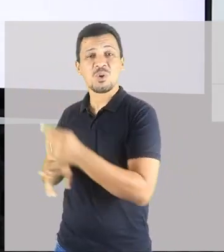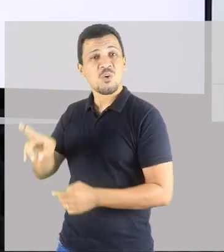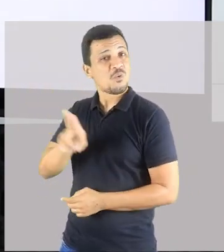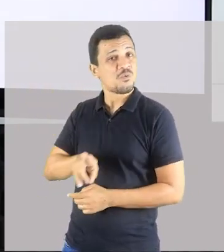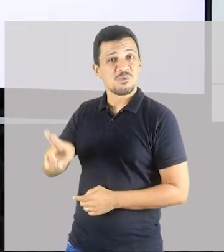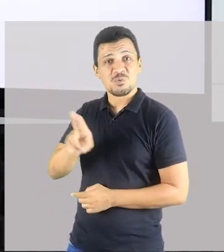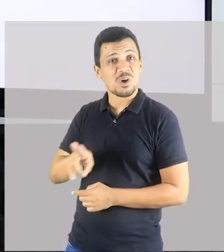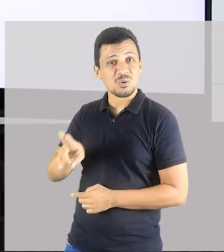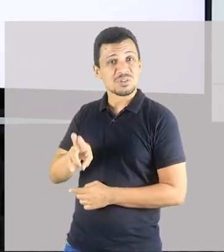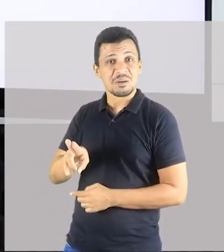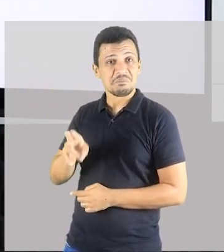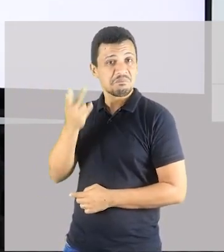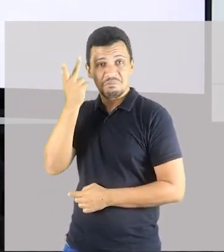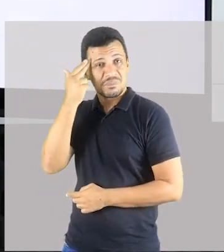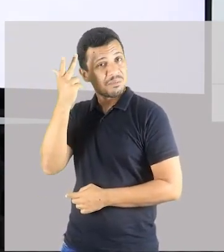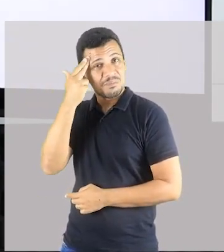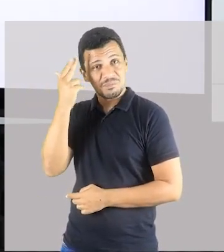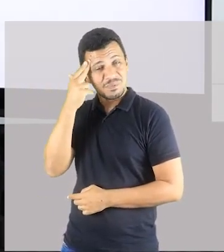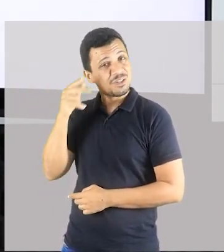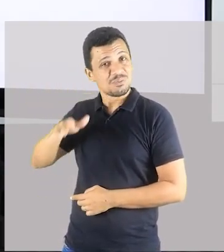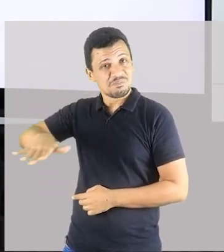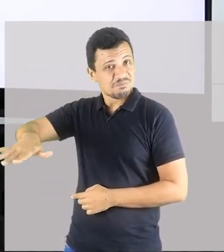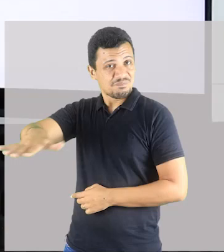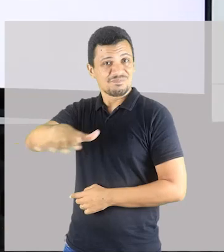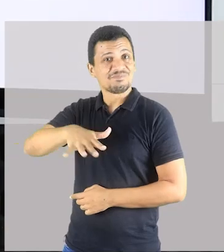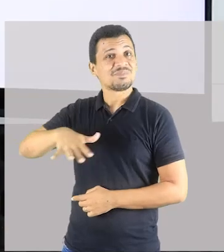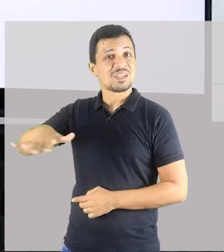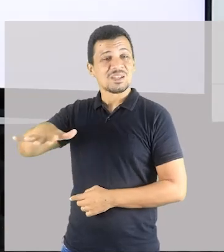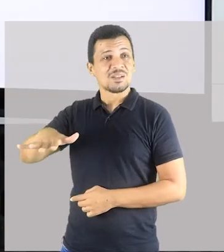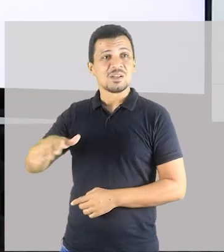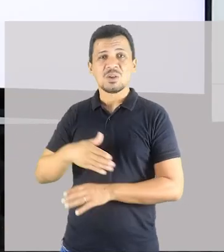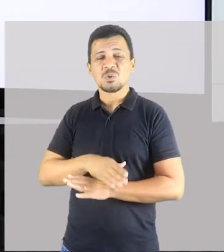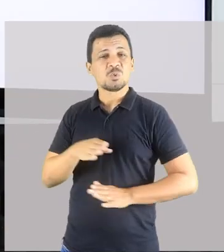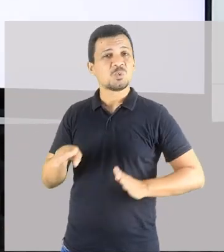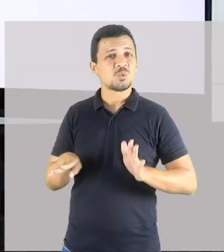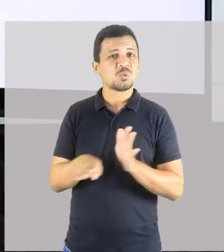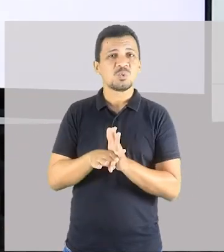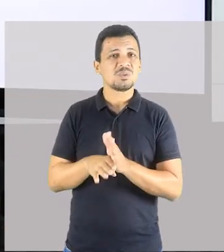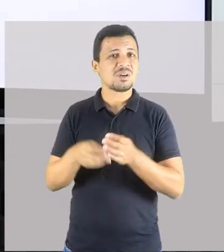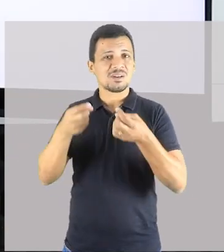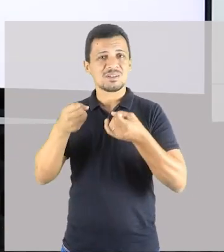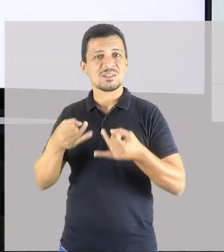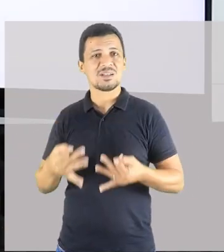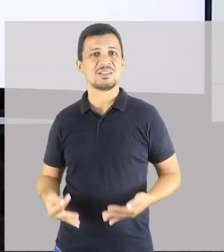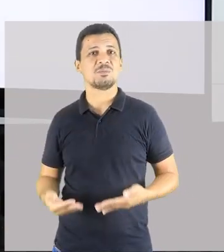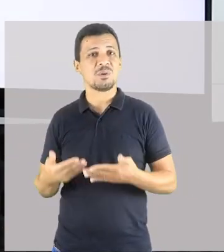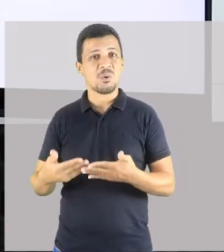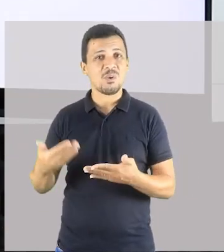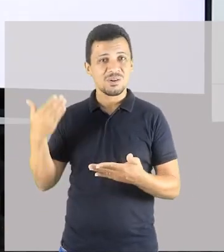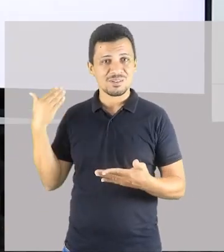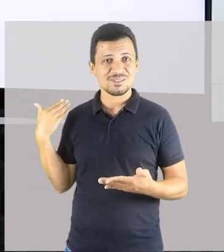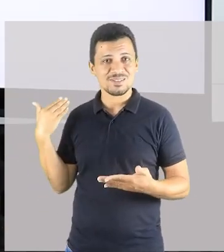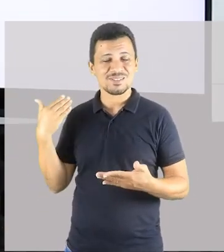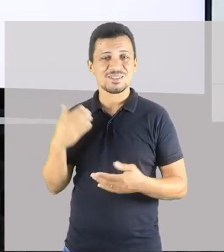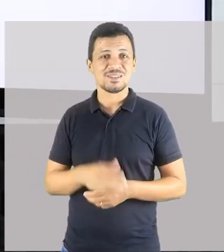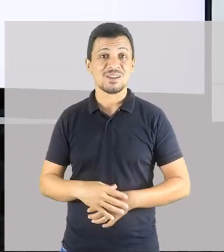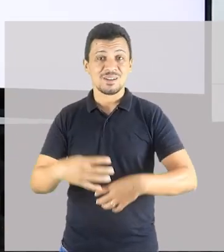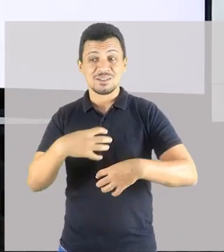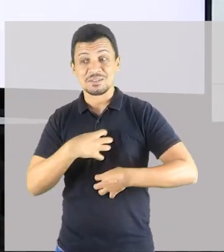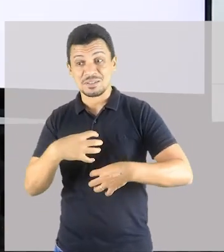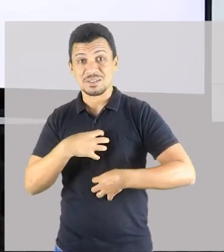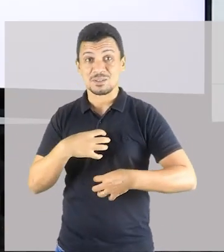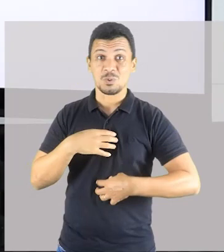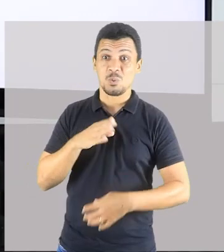os ambientes naturais, tá? Levando a tudo aquilo que a gente falou ainda há pouco, as sensações